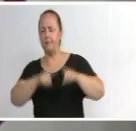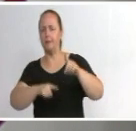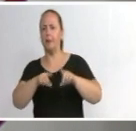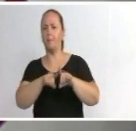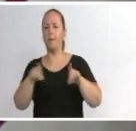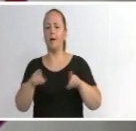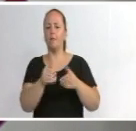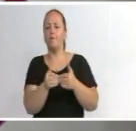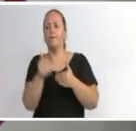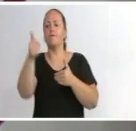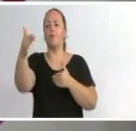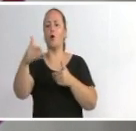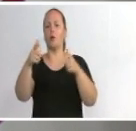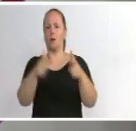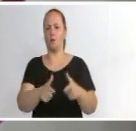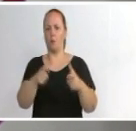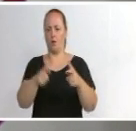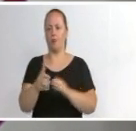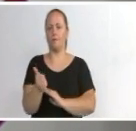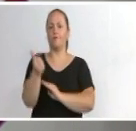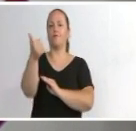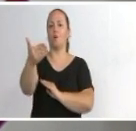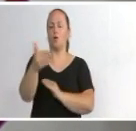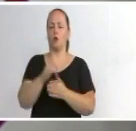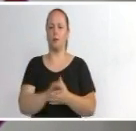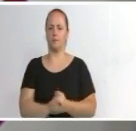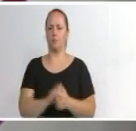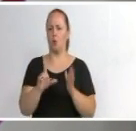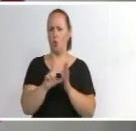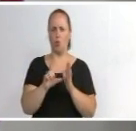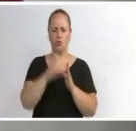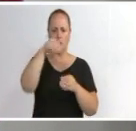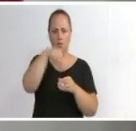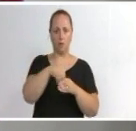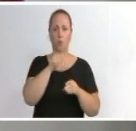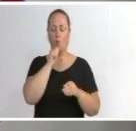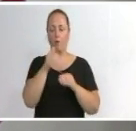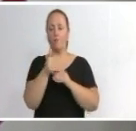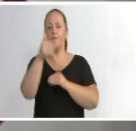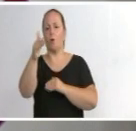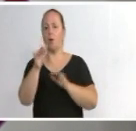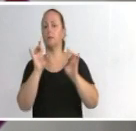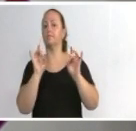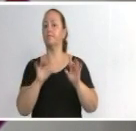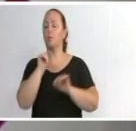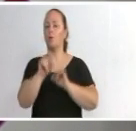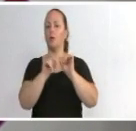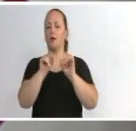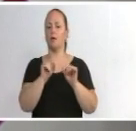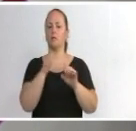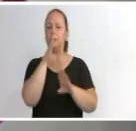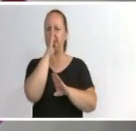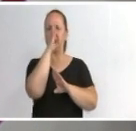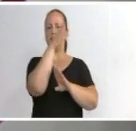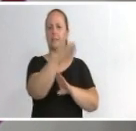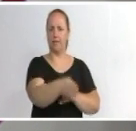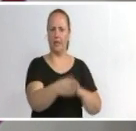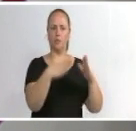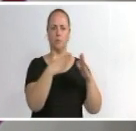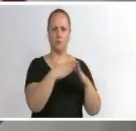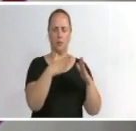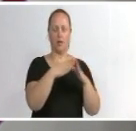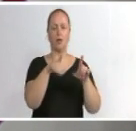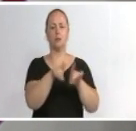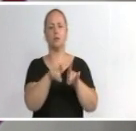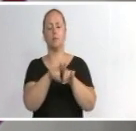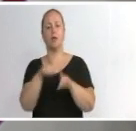fora do estabelecimento comercial, especialmente por telefone ou a domicílio, e agora